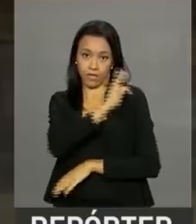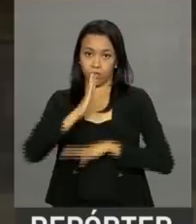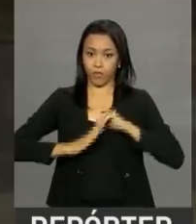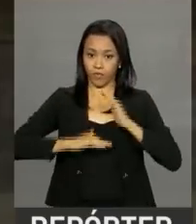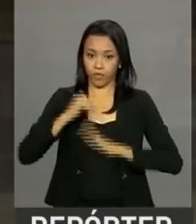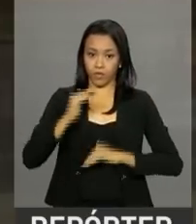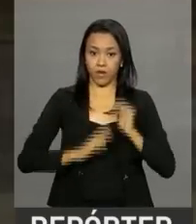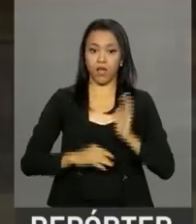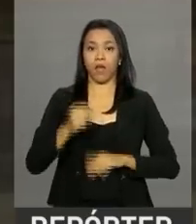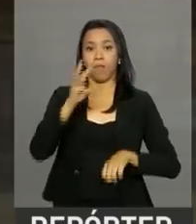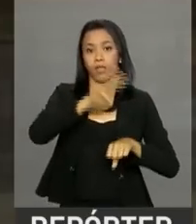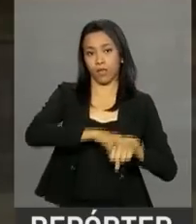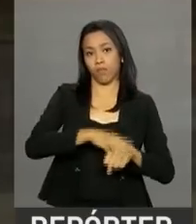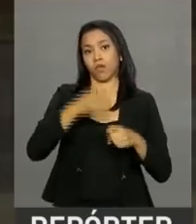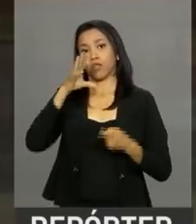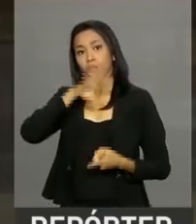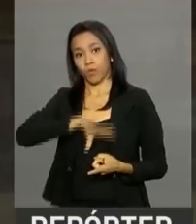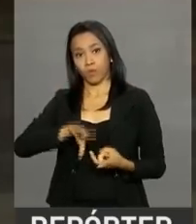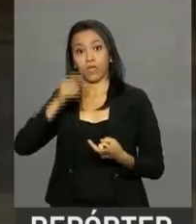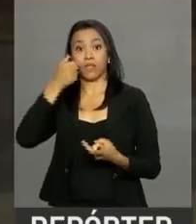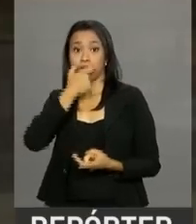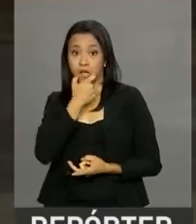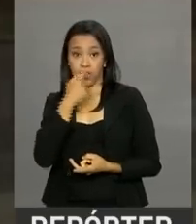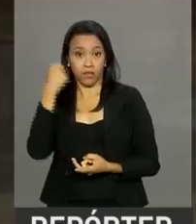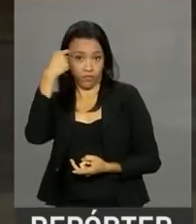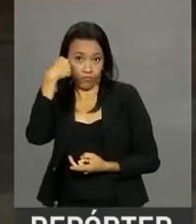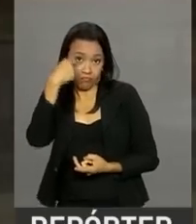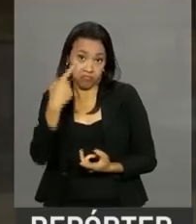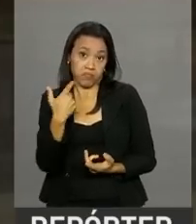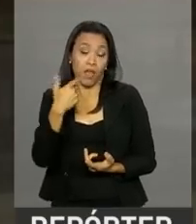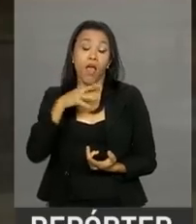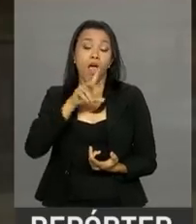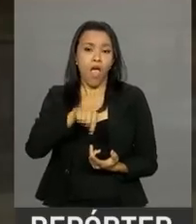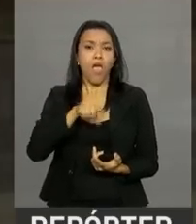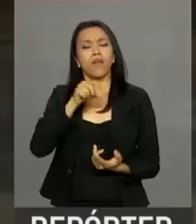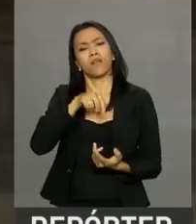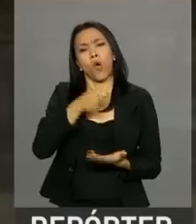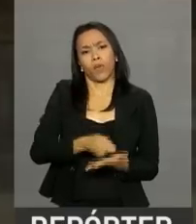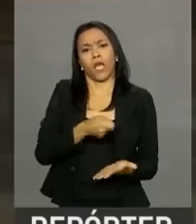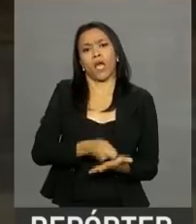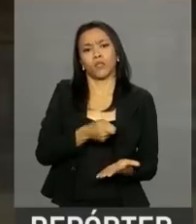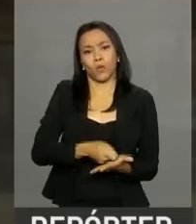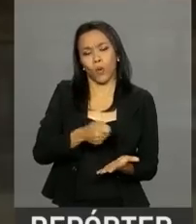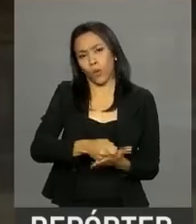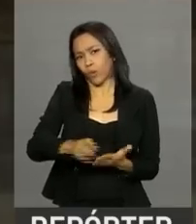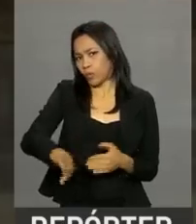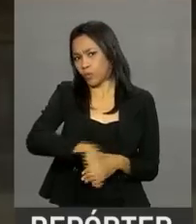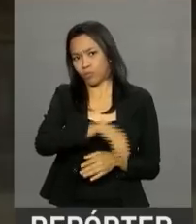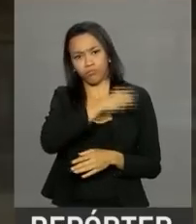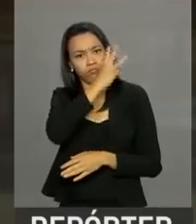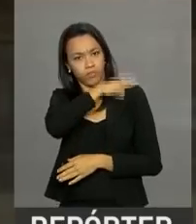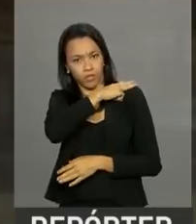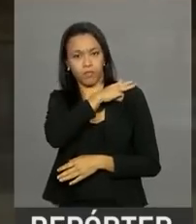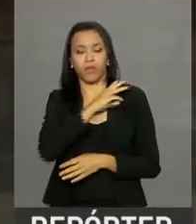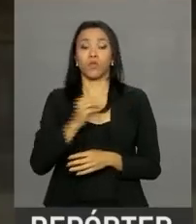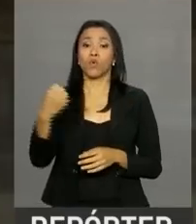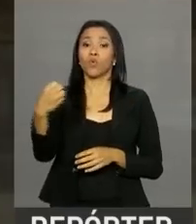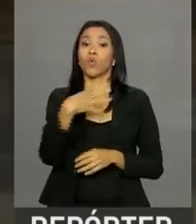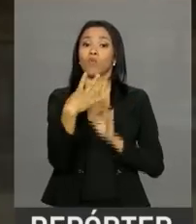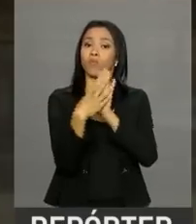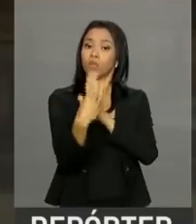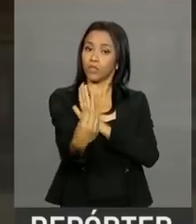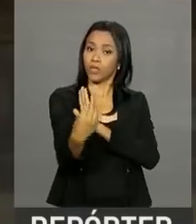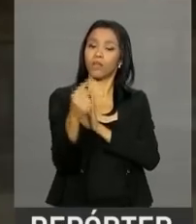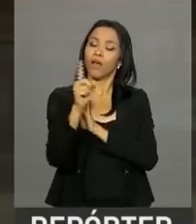profissional. Matemática, português e inglês serão disciplinas obrigatórias durante todo o ciclo do ensino médio. O novo ensino médio